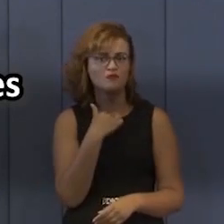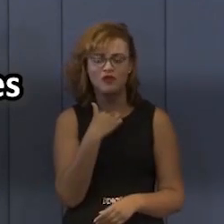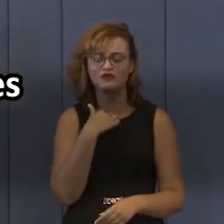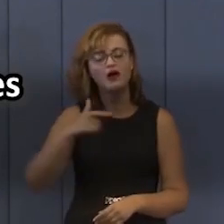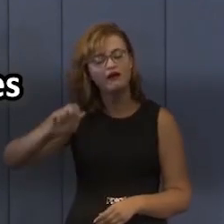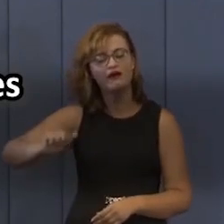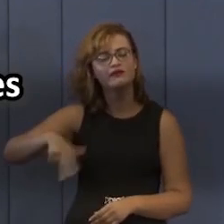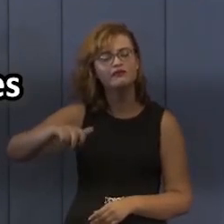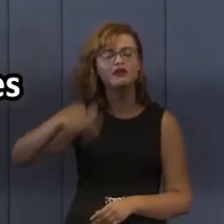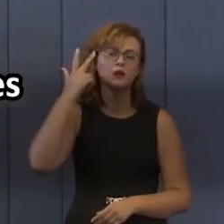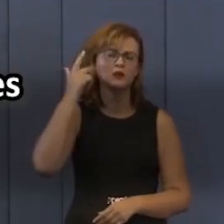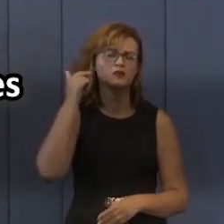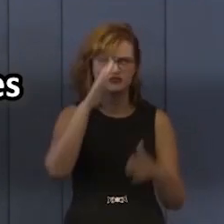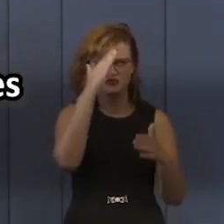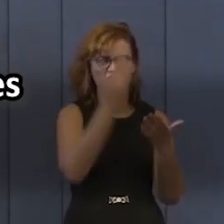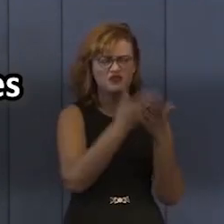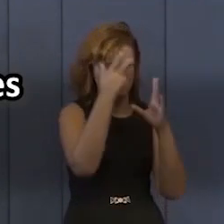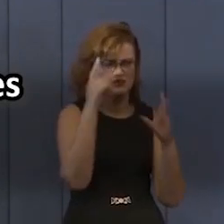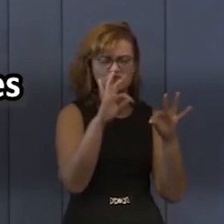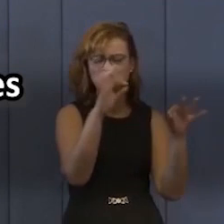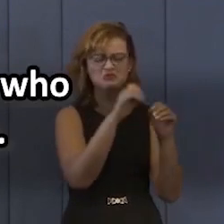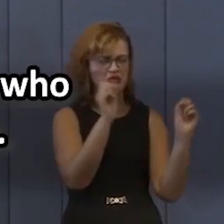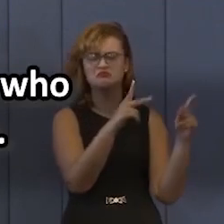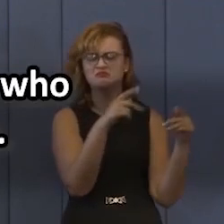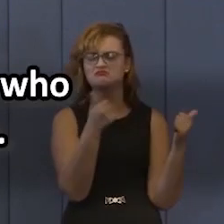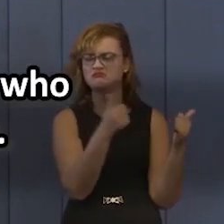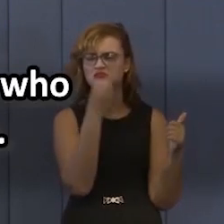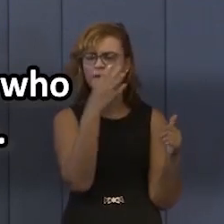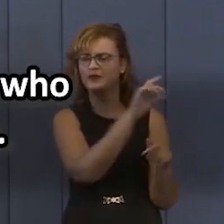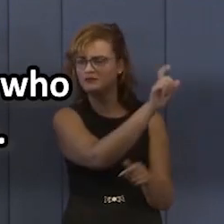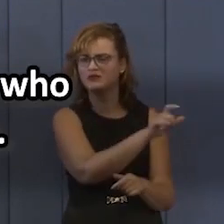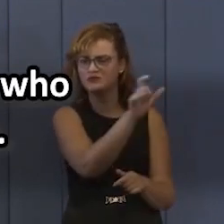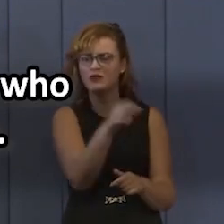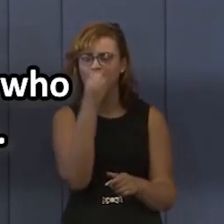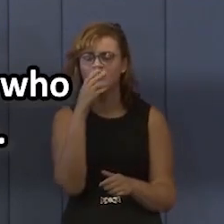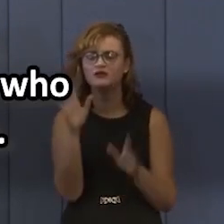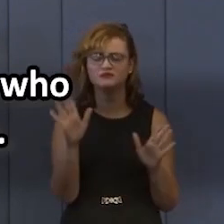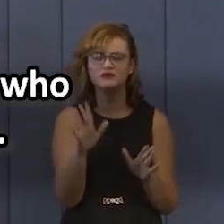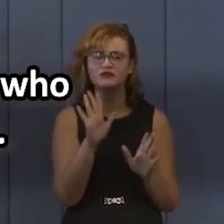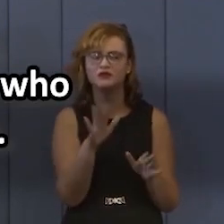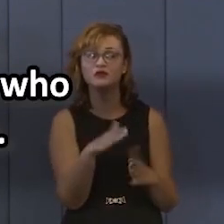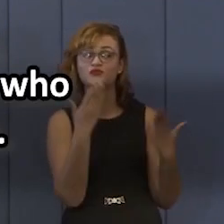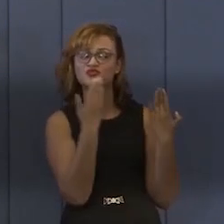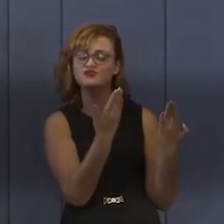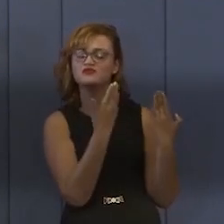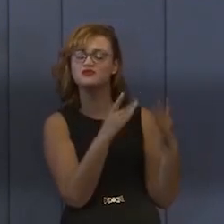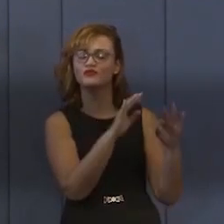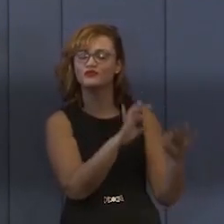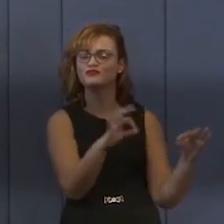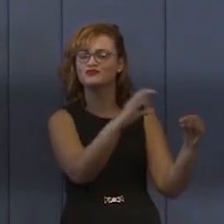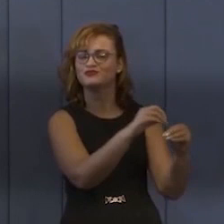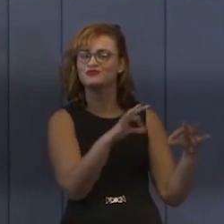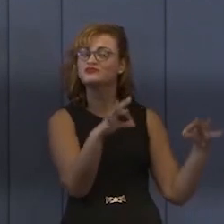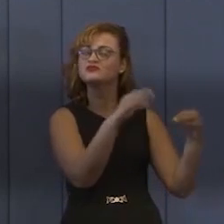eu não posso andar numa calçada, seja ela qual for, e confiar em todas as pessoas que estão andando na mesma calçada que eu.